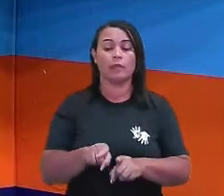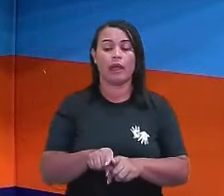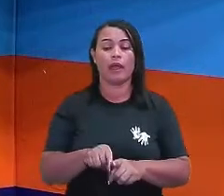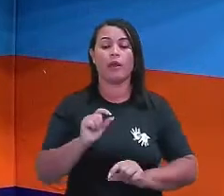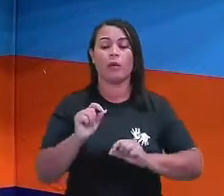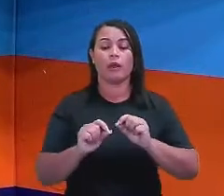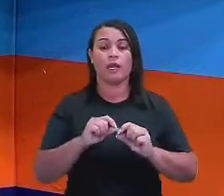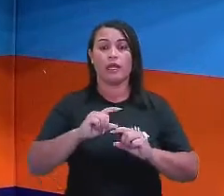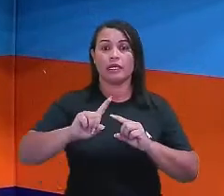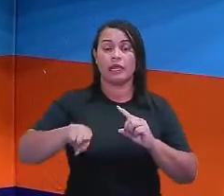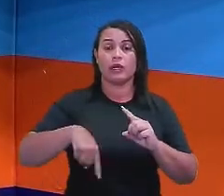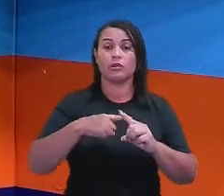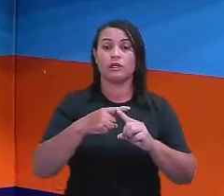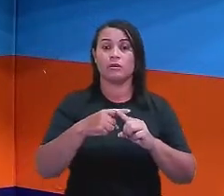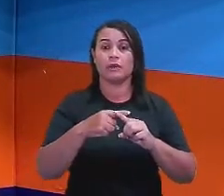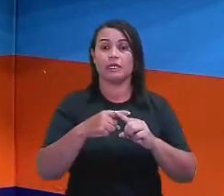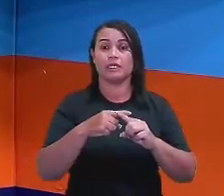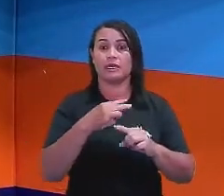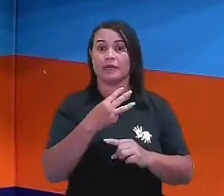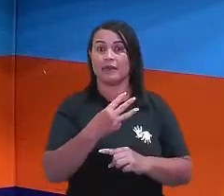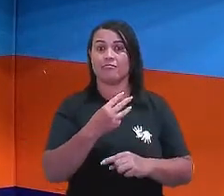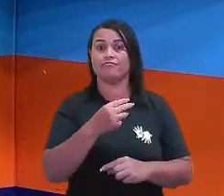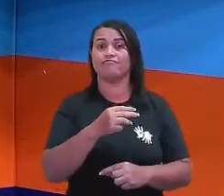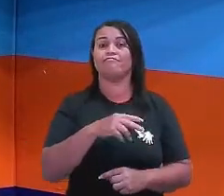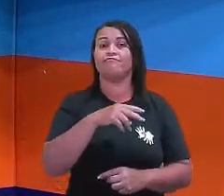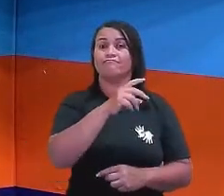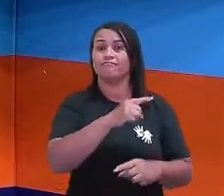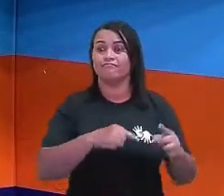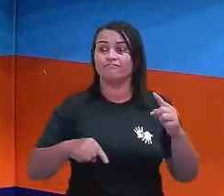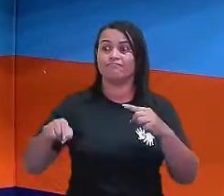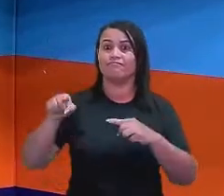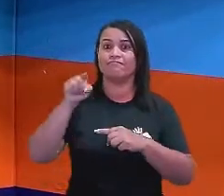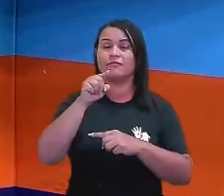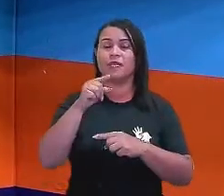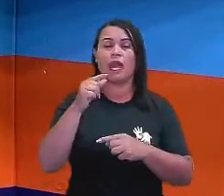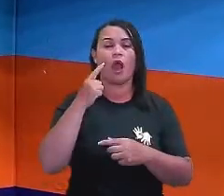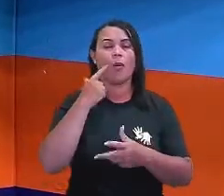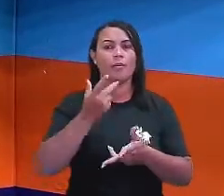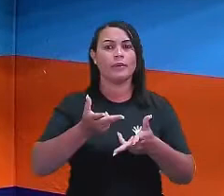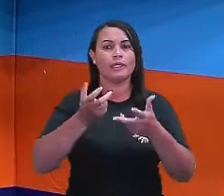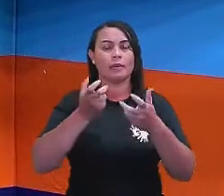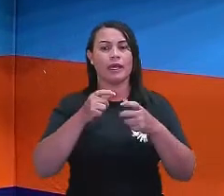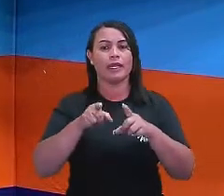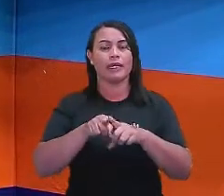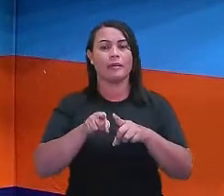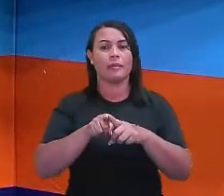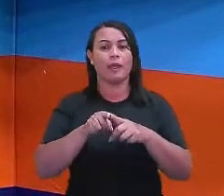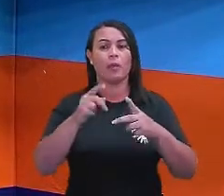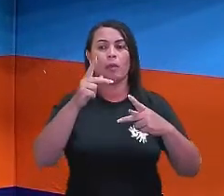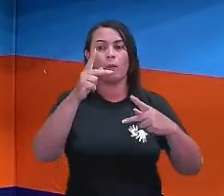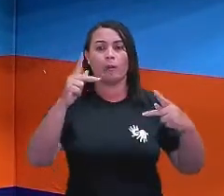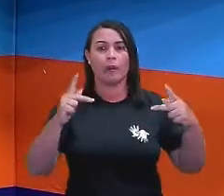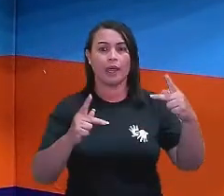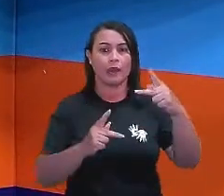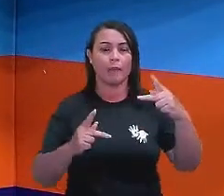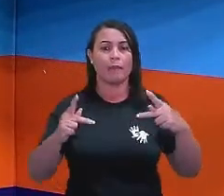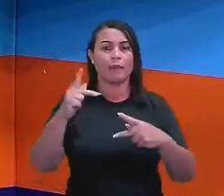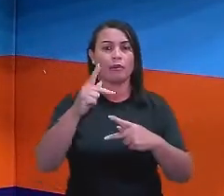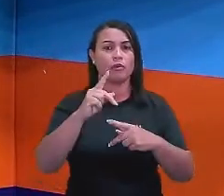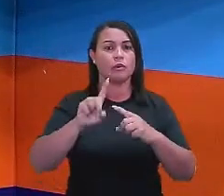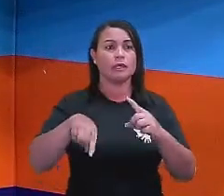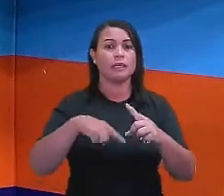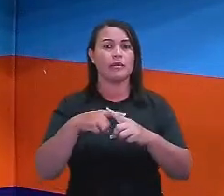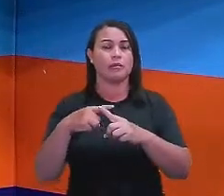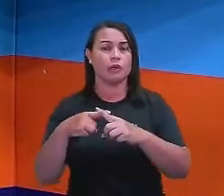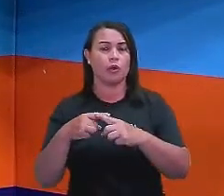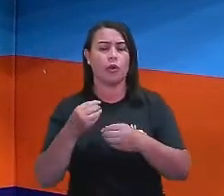ao triplicar esses lados, ele consegue perceber que o perímetro também triplicou, mas ele quer saber se isso